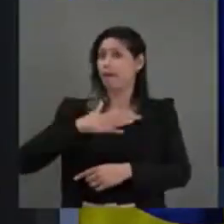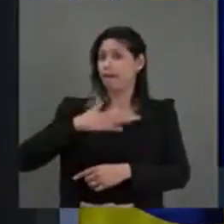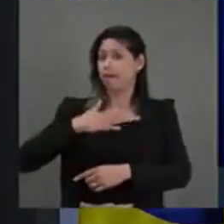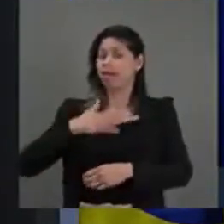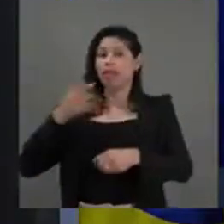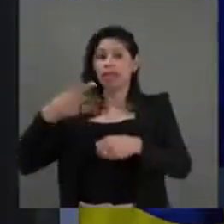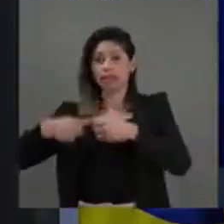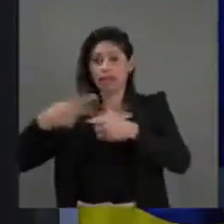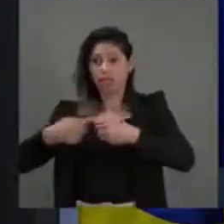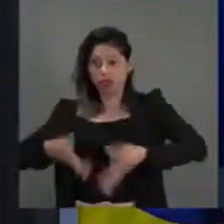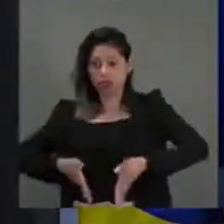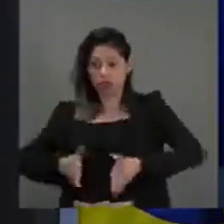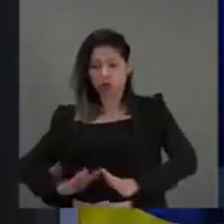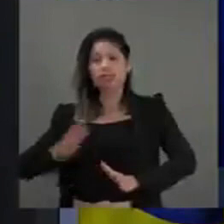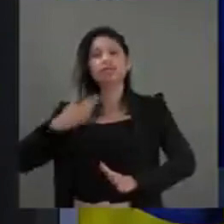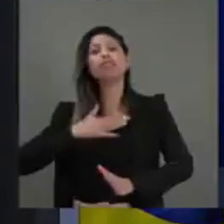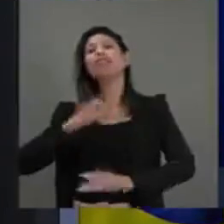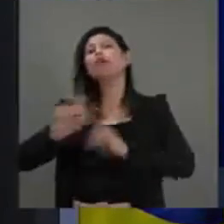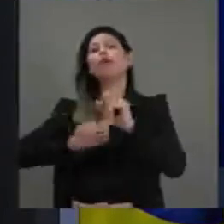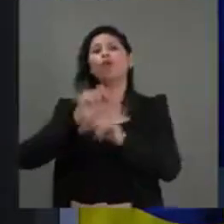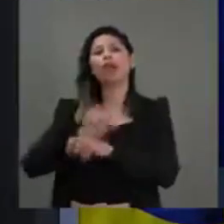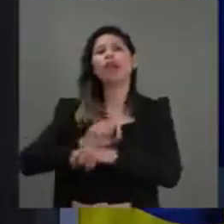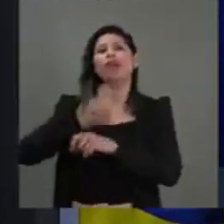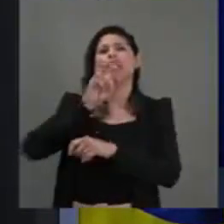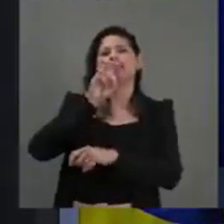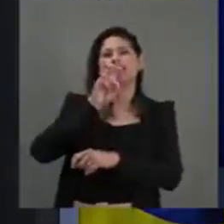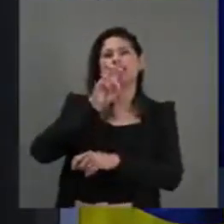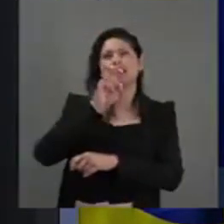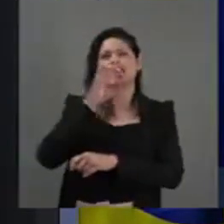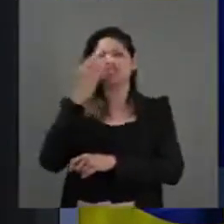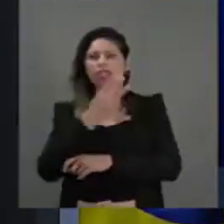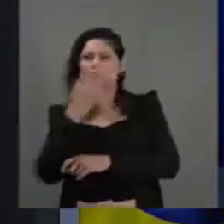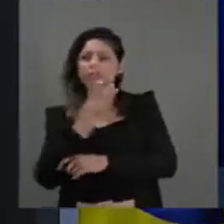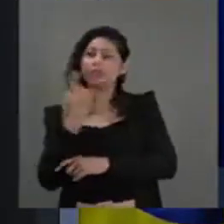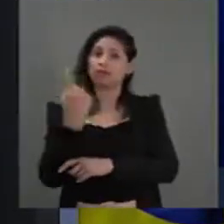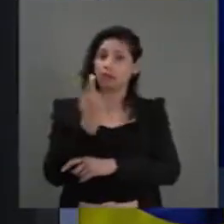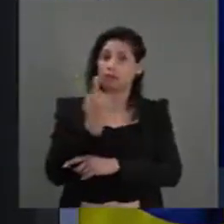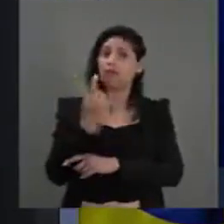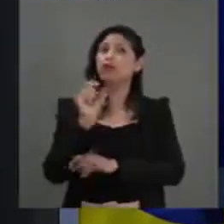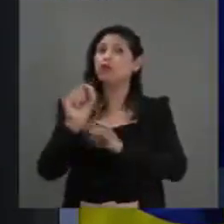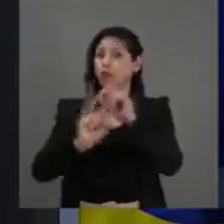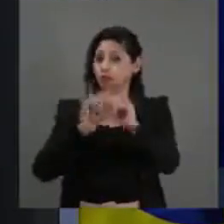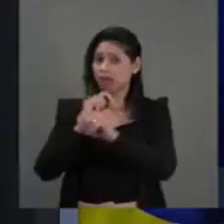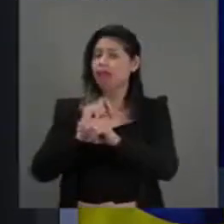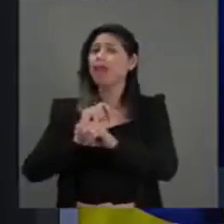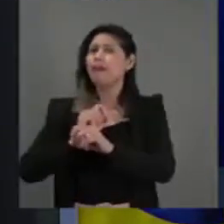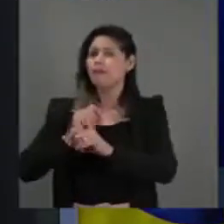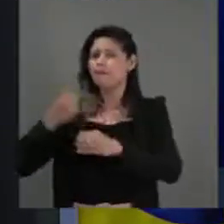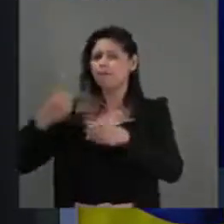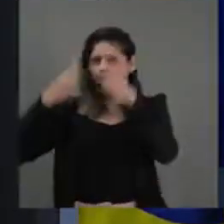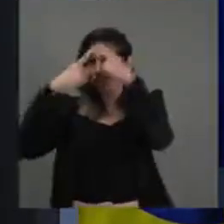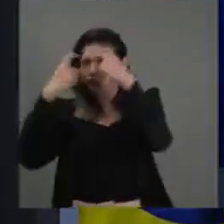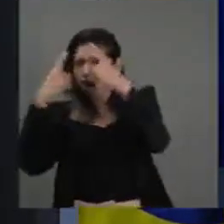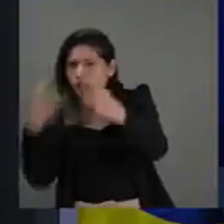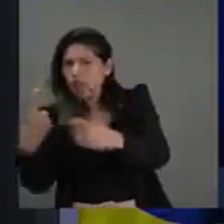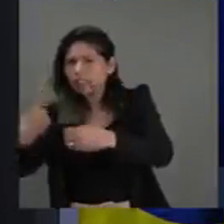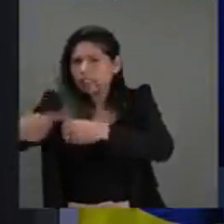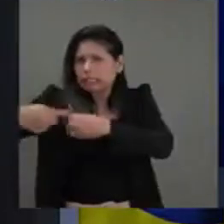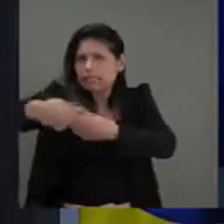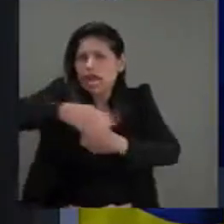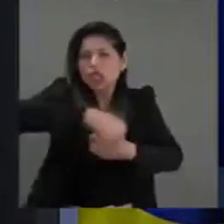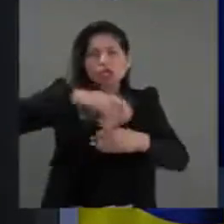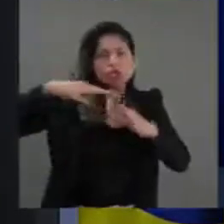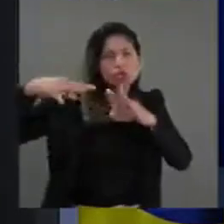tristemente como a 31ª cidade mais violenta do mundo, com bairros inteiros sendo dominados pelo